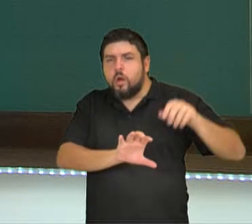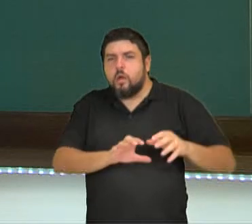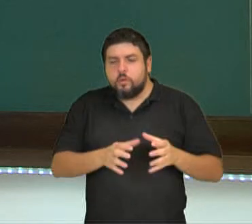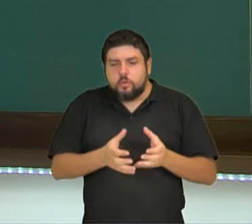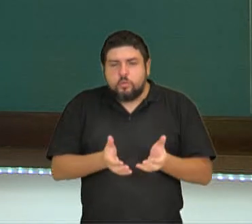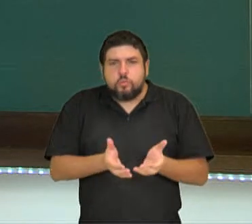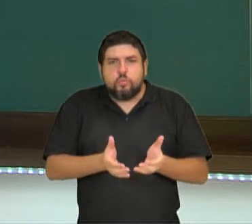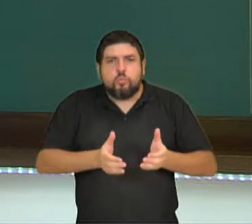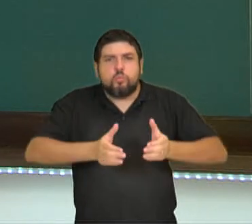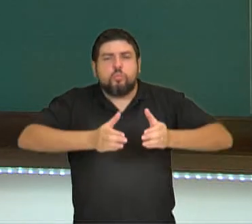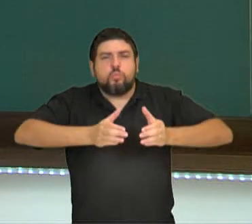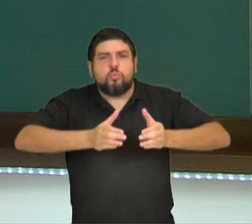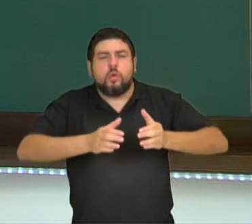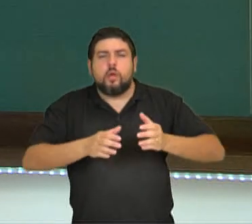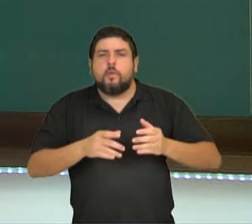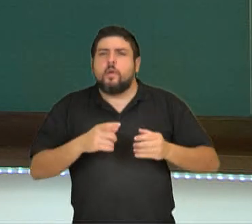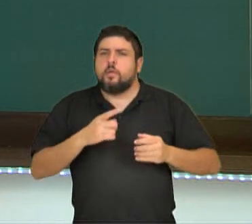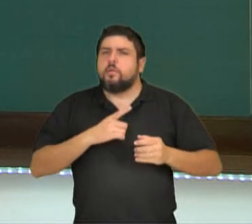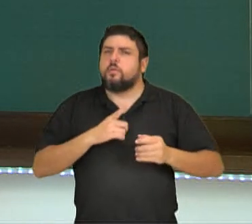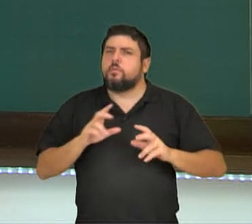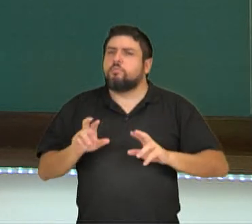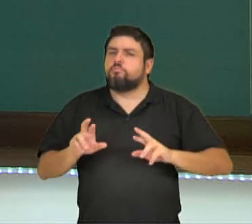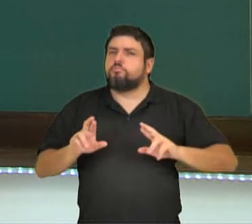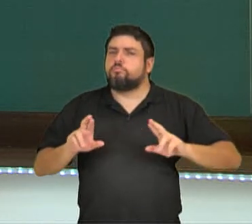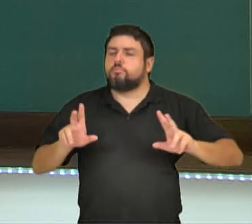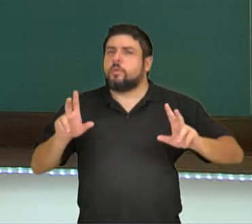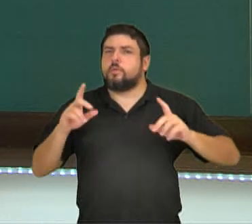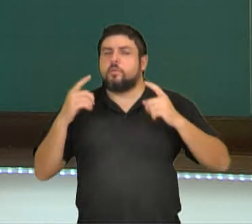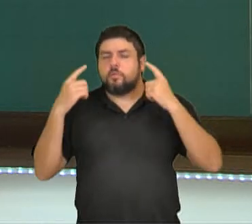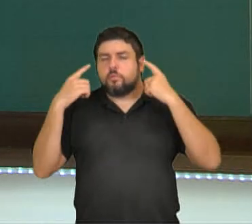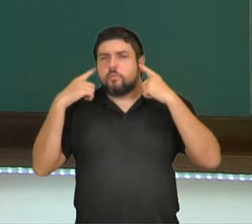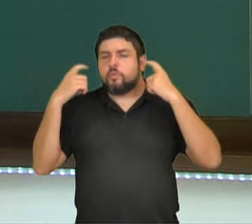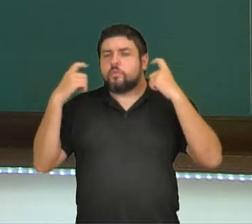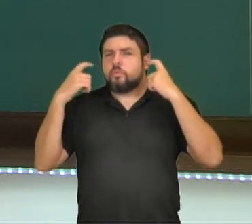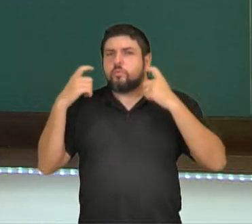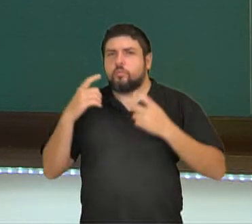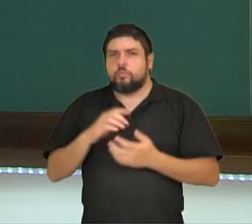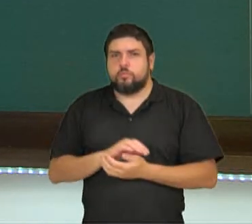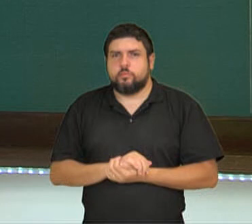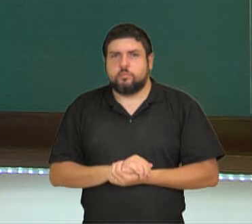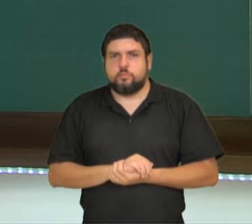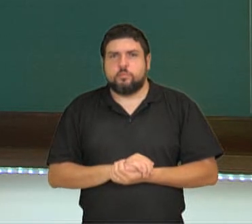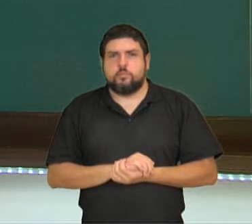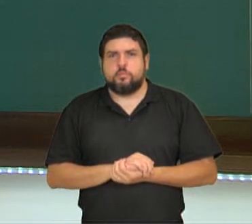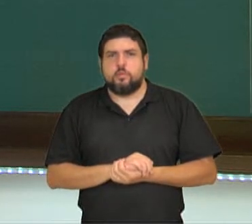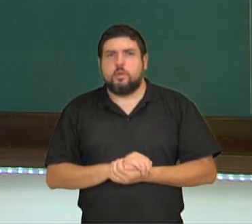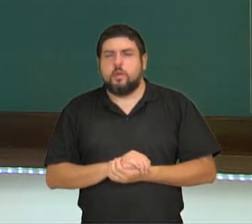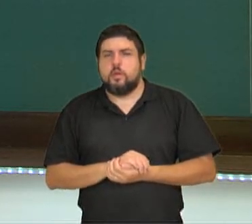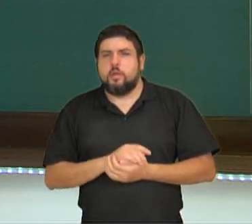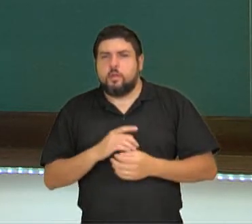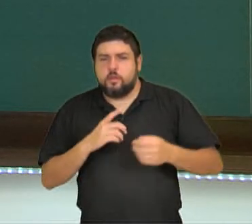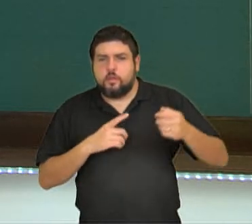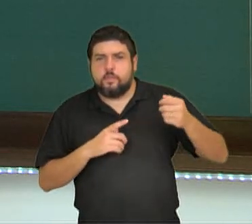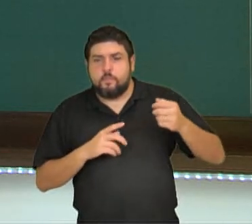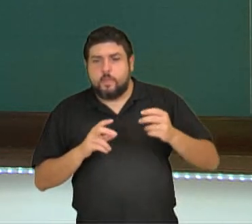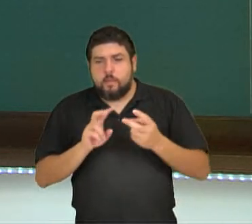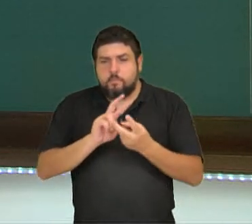na sonoridade do nosso berimbau. Então, na roda de capoeira, nós teremos 3